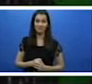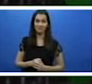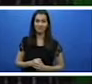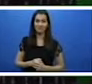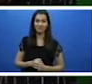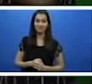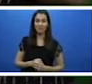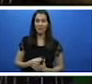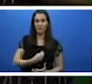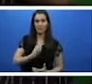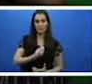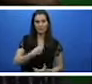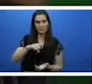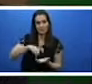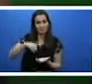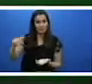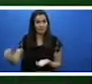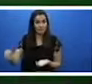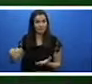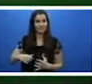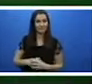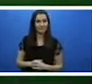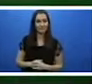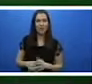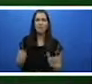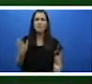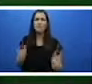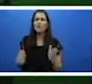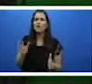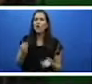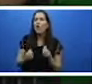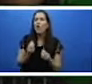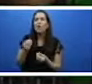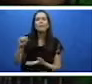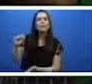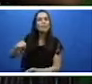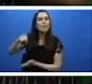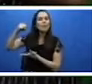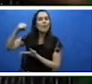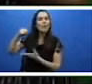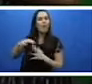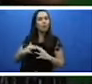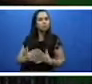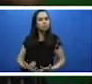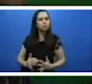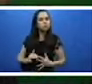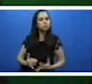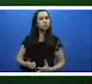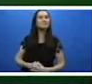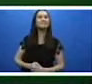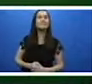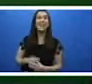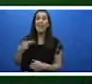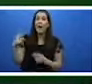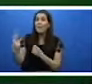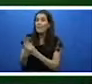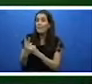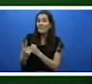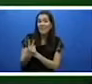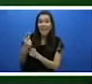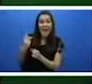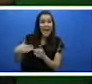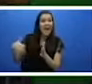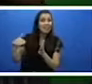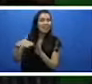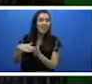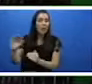para viver fora dela. Então, o animal fica num período como se fosse uma bolsinha, que a mamãe tem no corpo, e lá protege ele, até